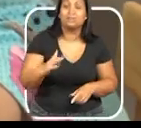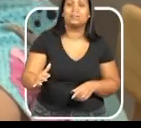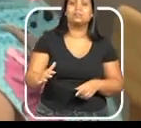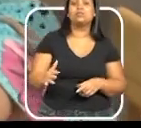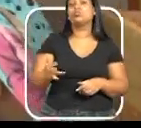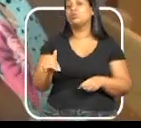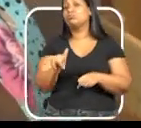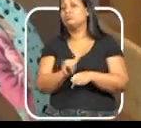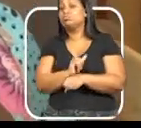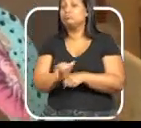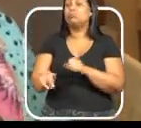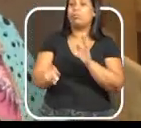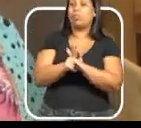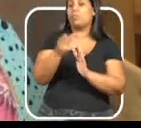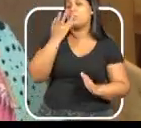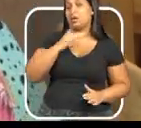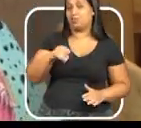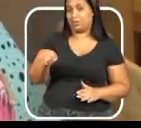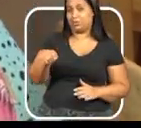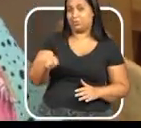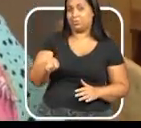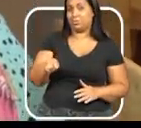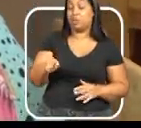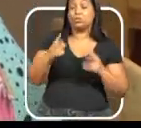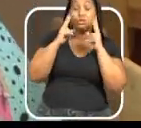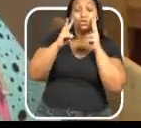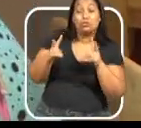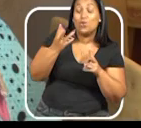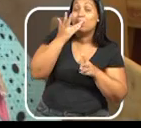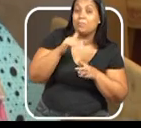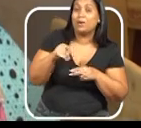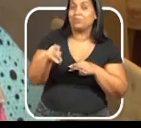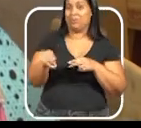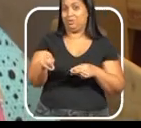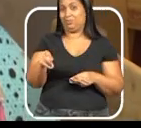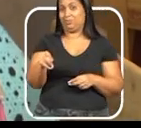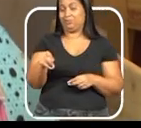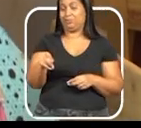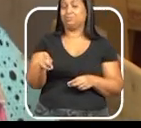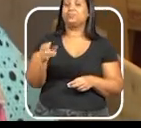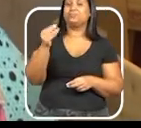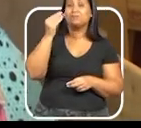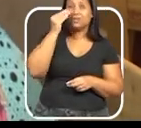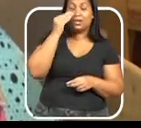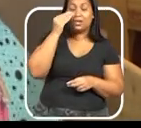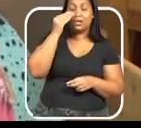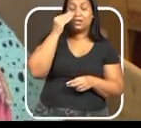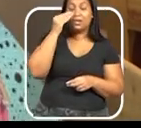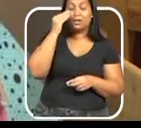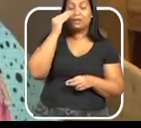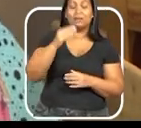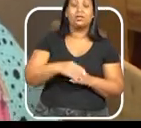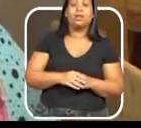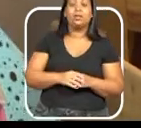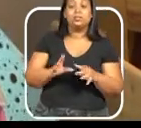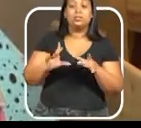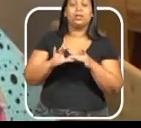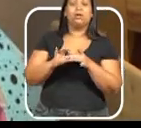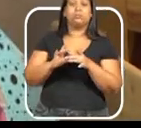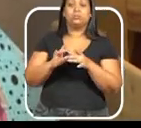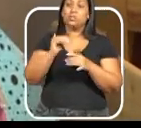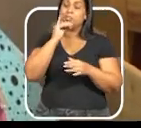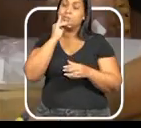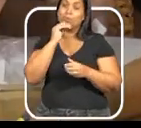perspectiva da criança. Então a gente olha para a criança, a gente tenta, eu acho que se colocar no lugar dela é